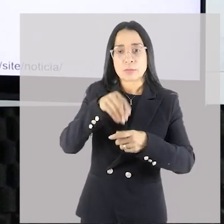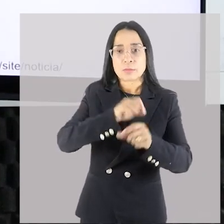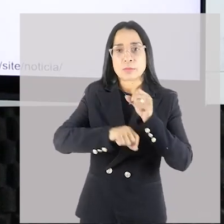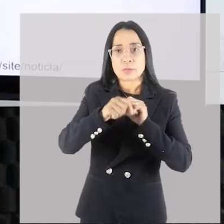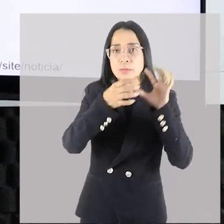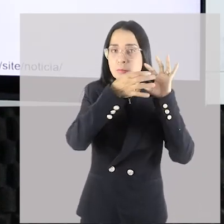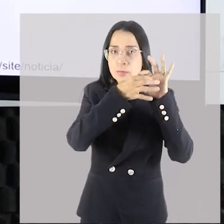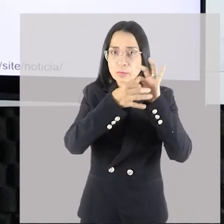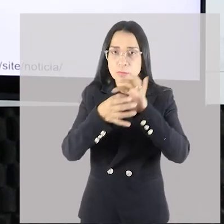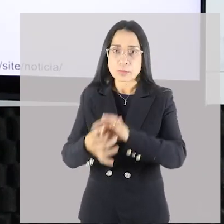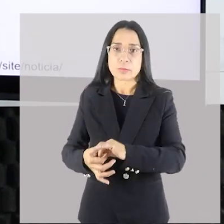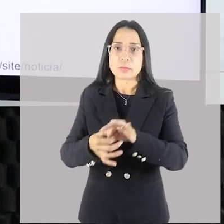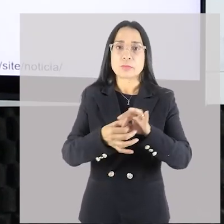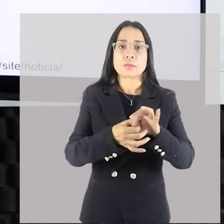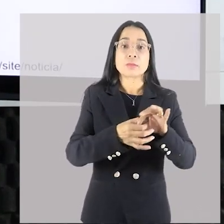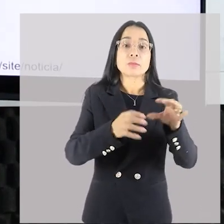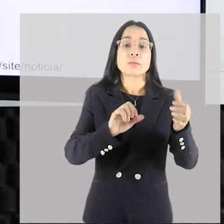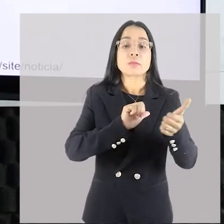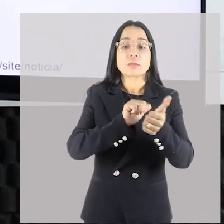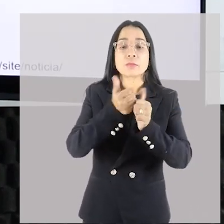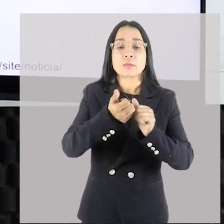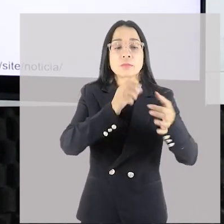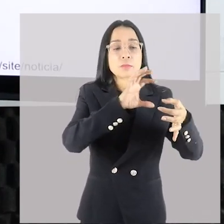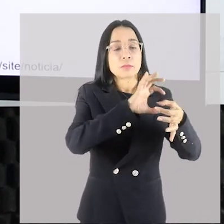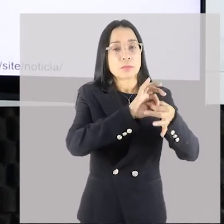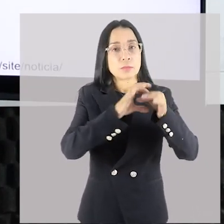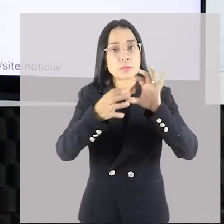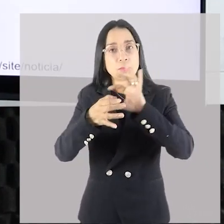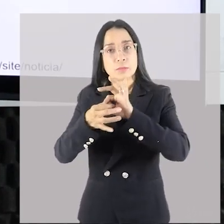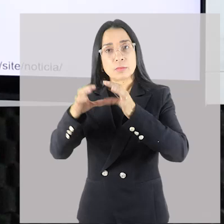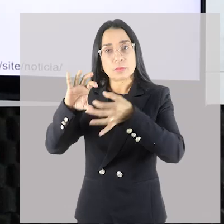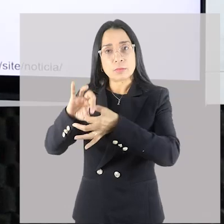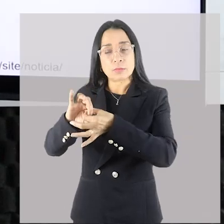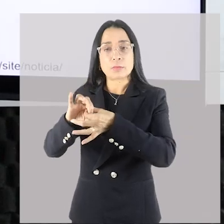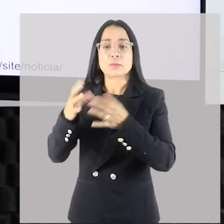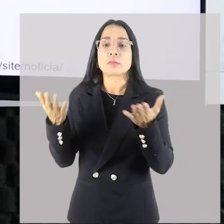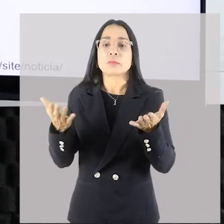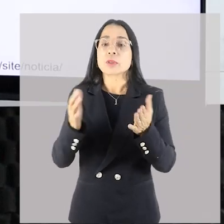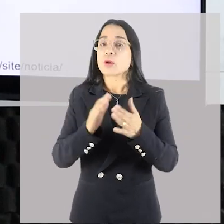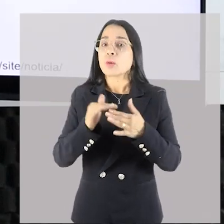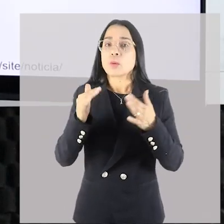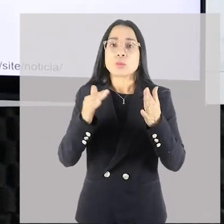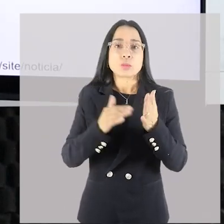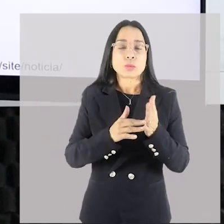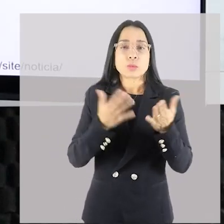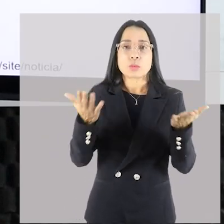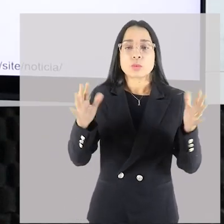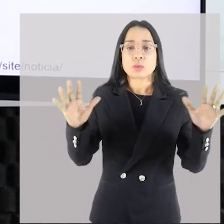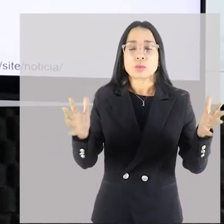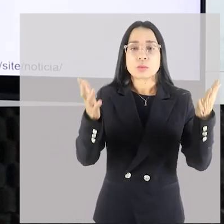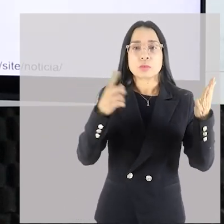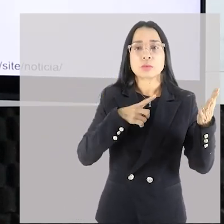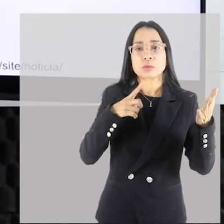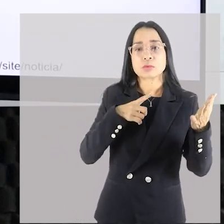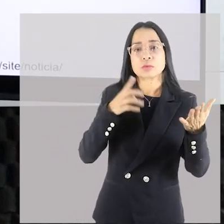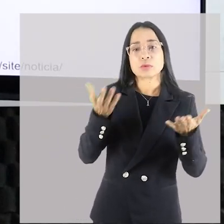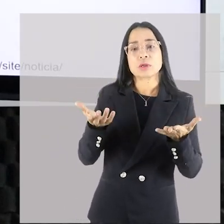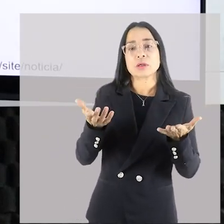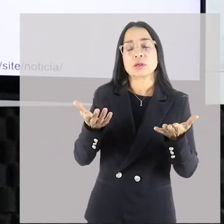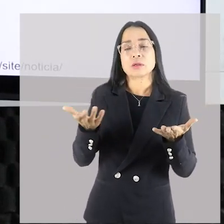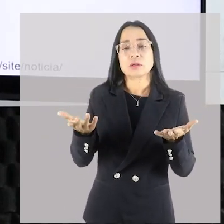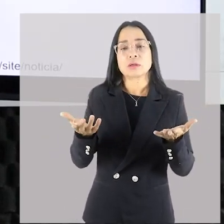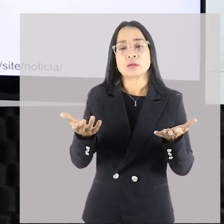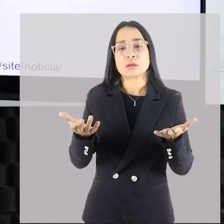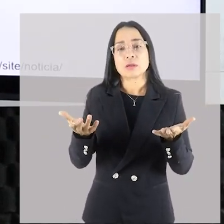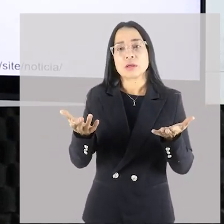do contexto dos Jogos Olímpicos. Toda a edição, eles têm as cerimônias, né, onde essa tocha ela é